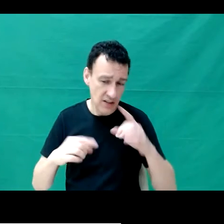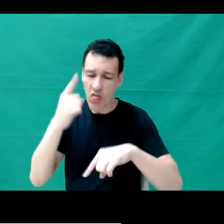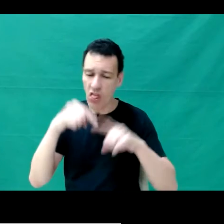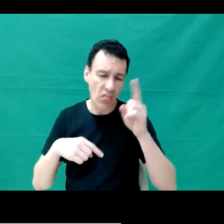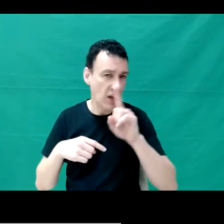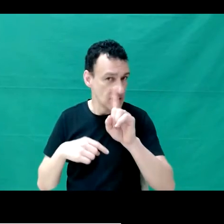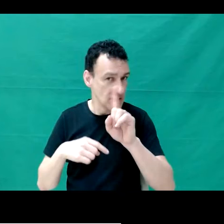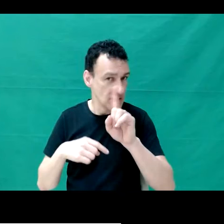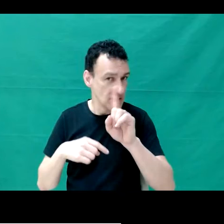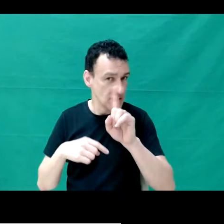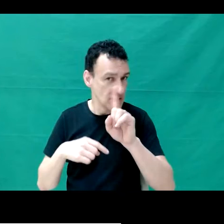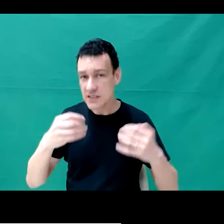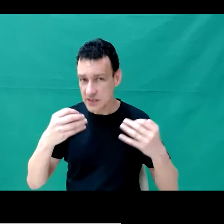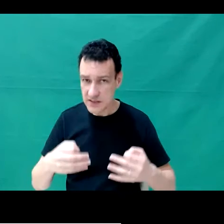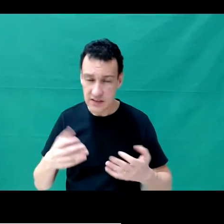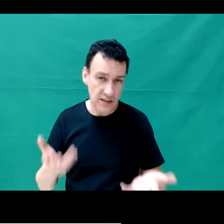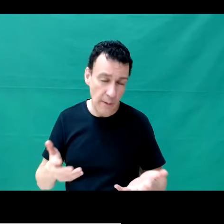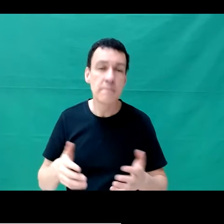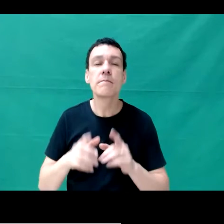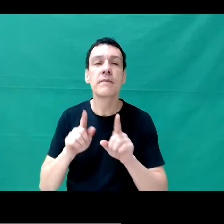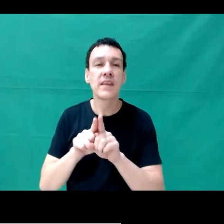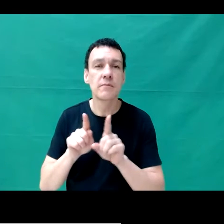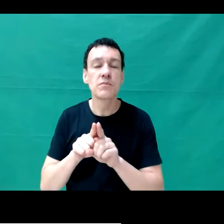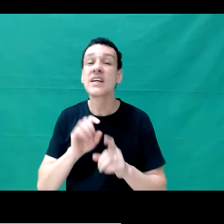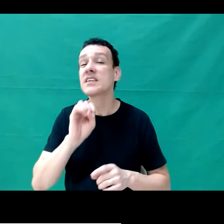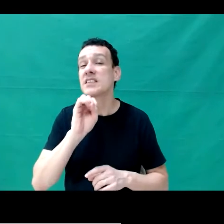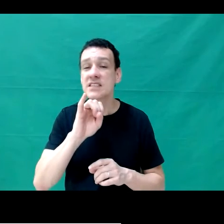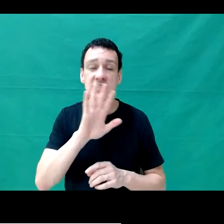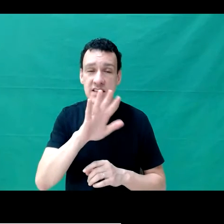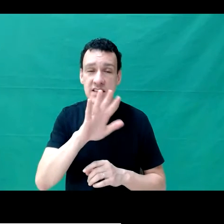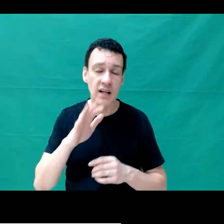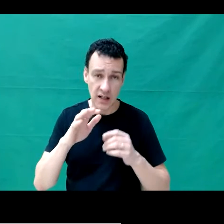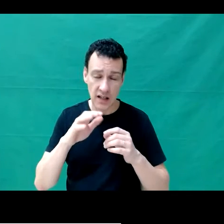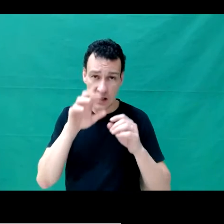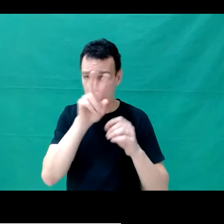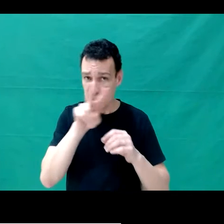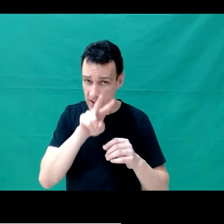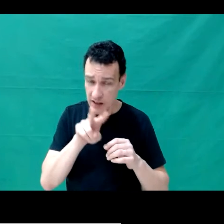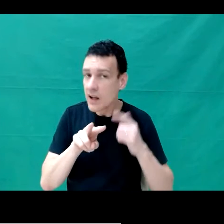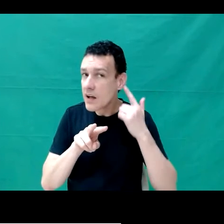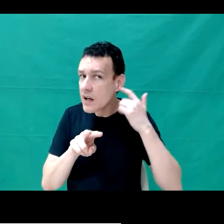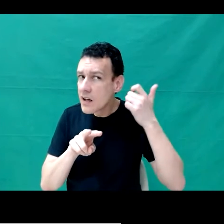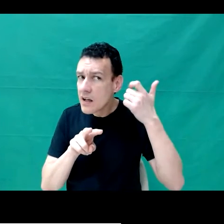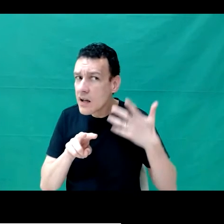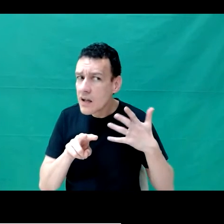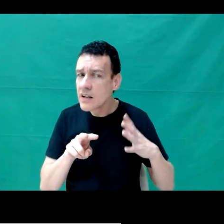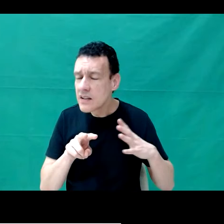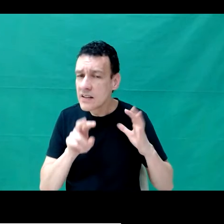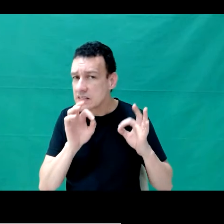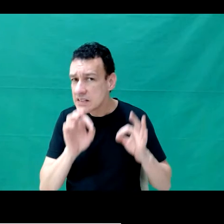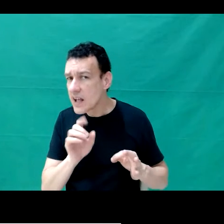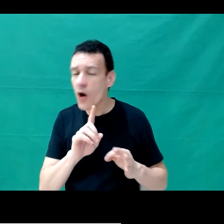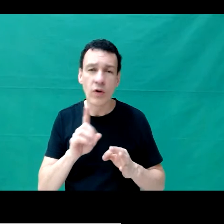tela. Ela faz a validação, por exemplo, se os elementos estão sendo lidos com descrição pelo leitor de tela, se os elementos